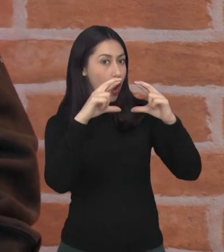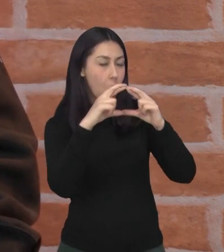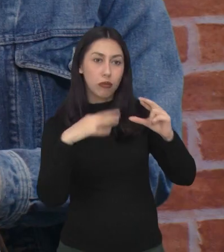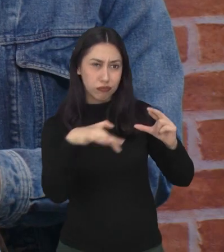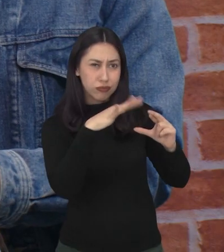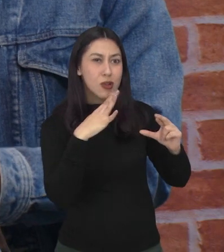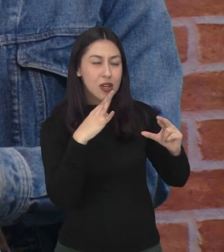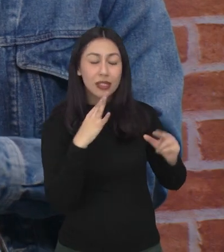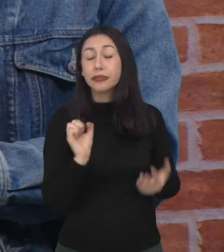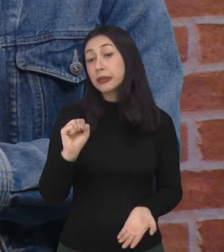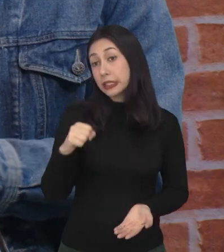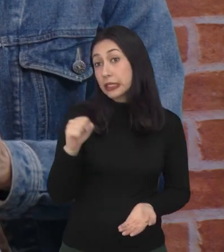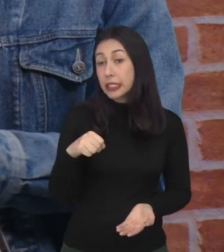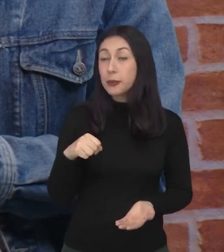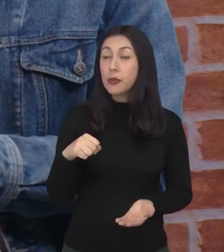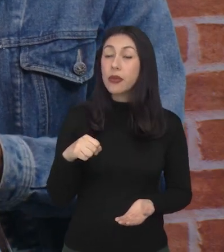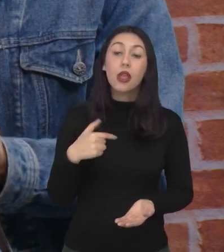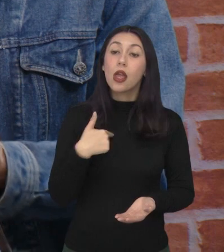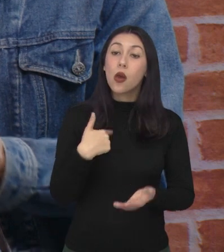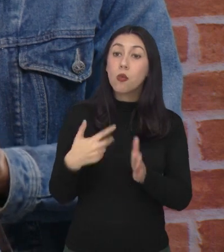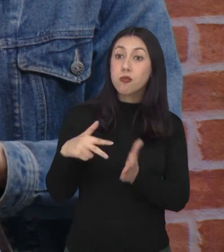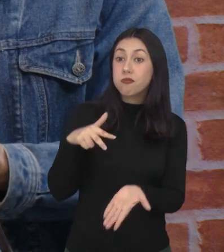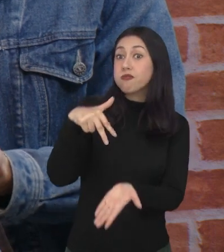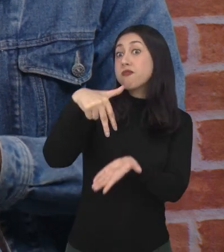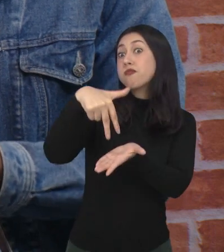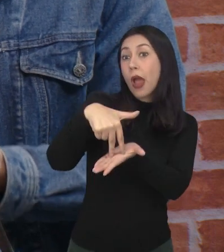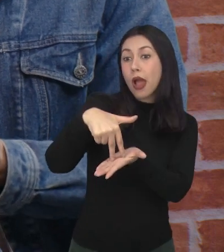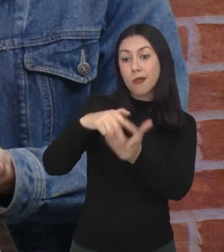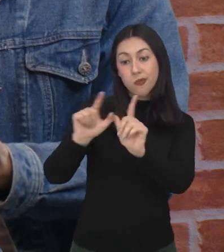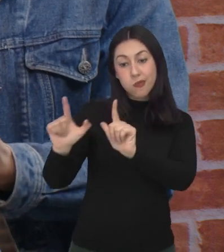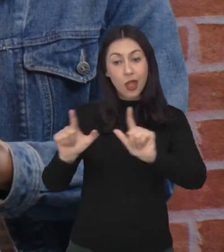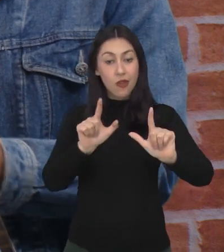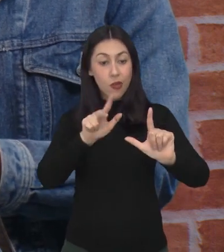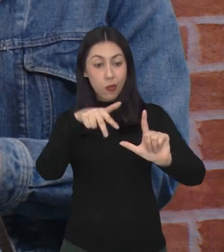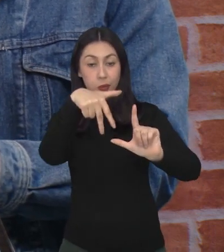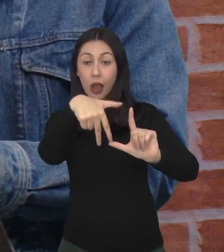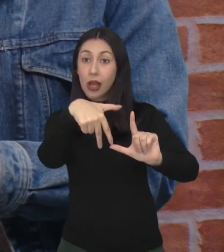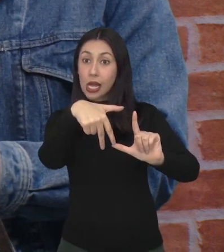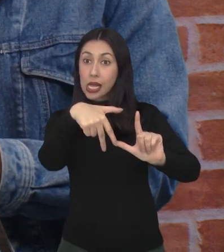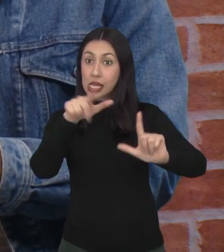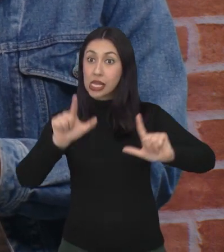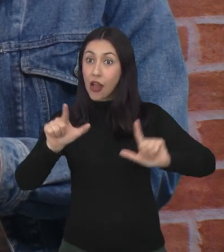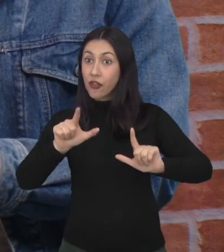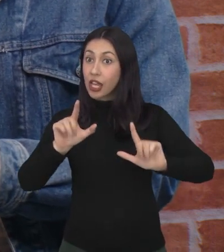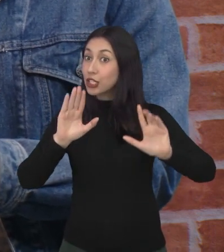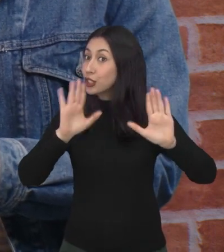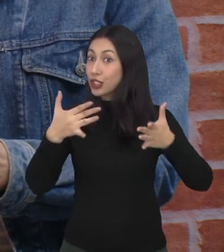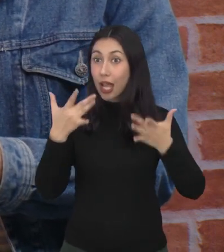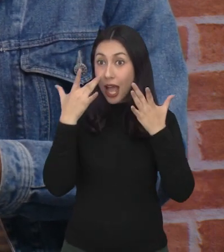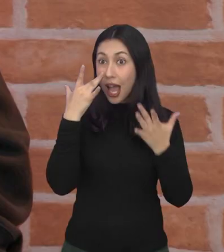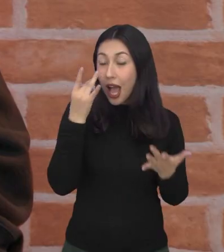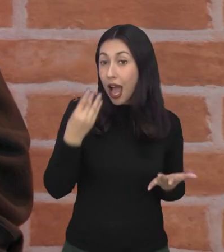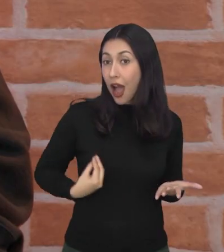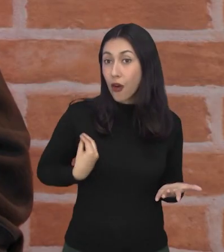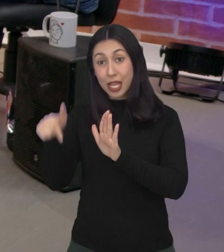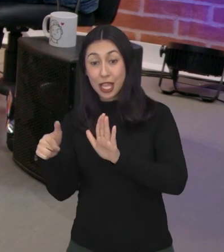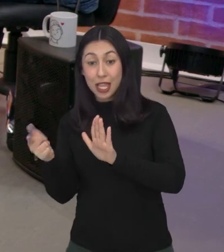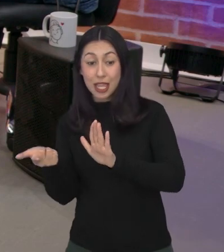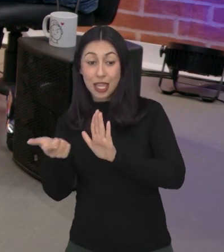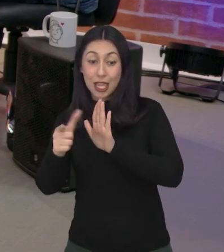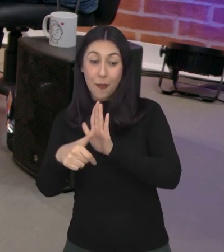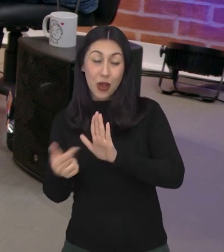Depois eu mudei de emissora, então tive um acompanhamento com uma fonoaudióloga que me ajudou bastante também, né, a melhorar, a encontrar esse